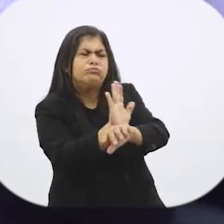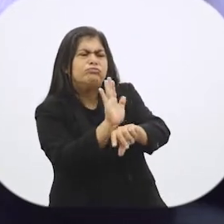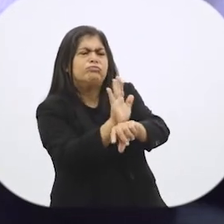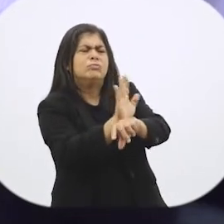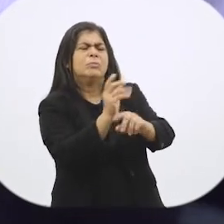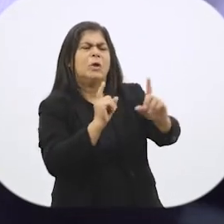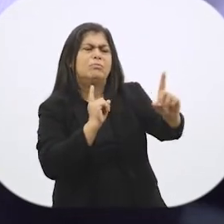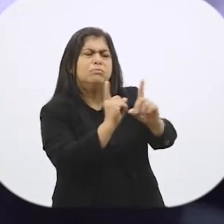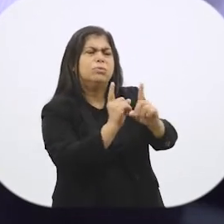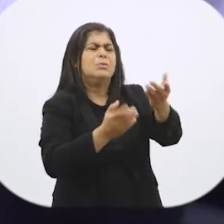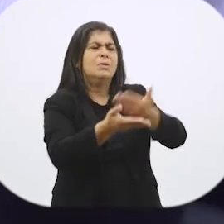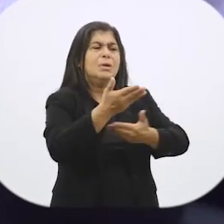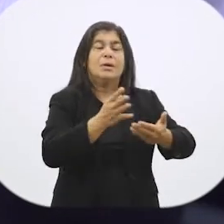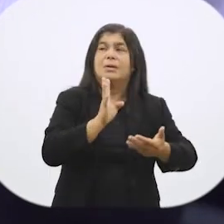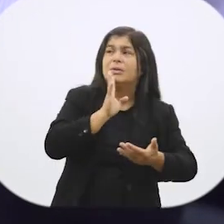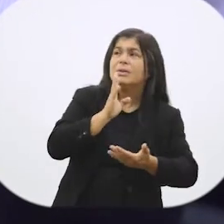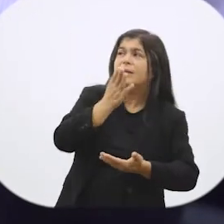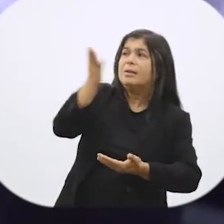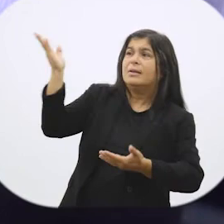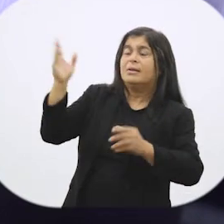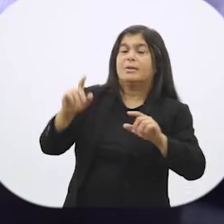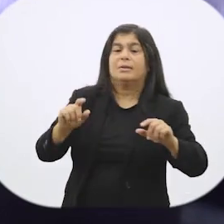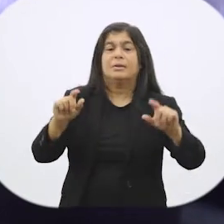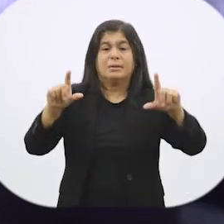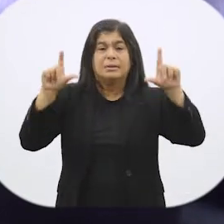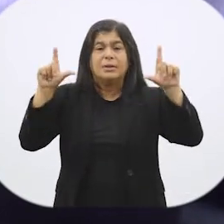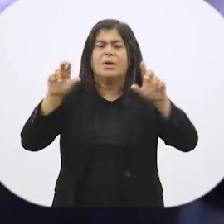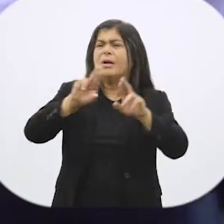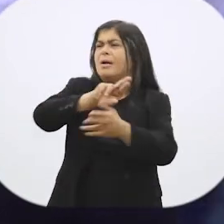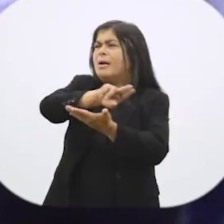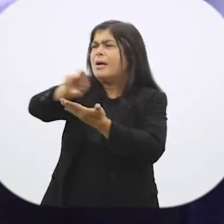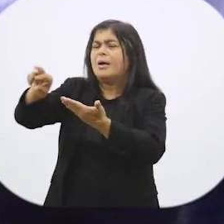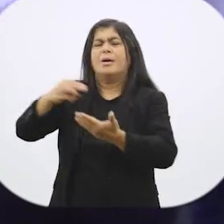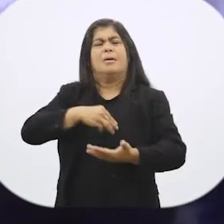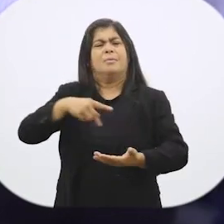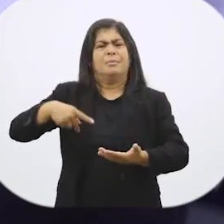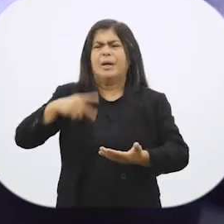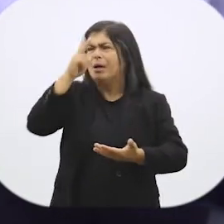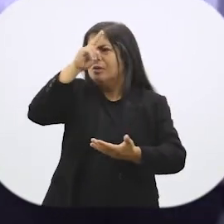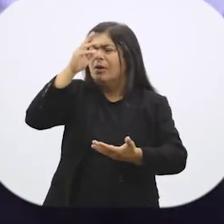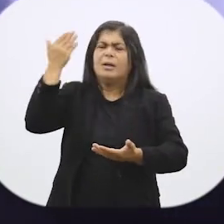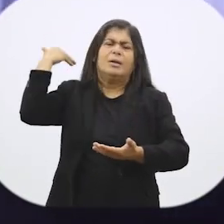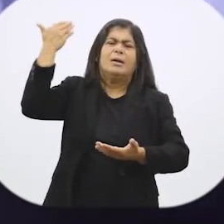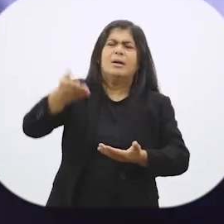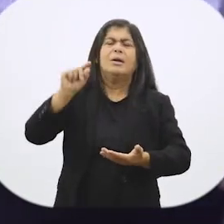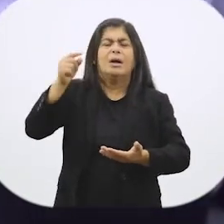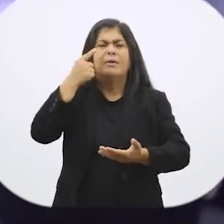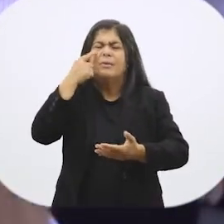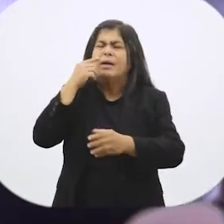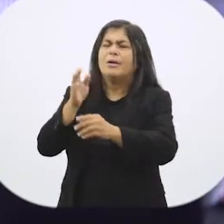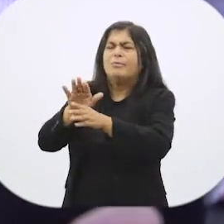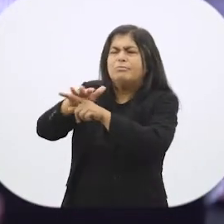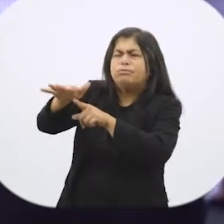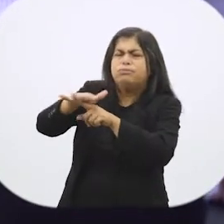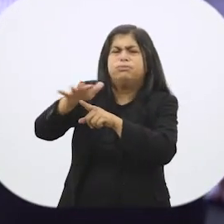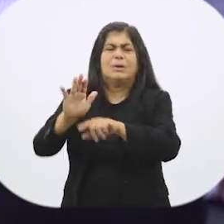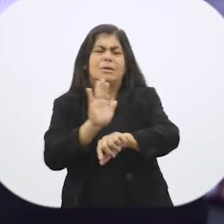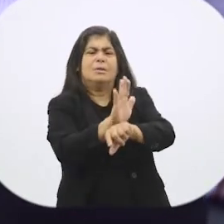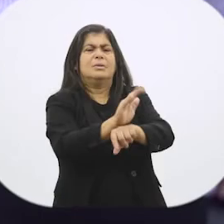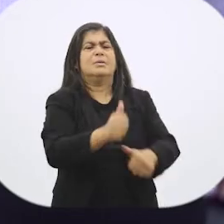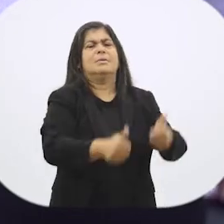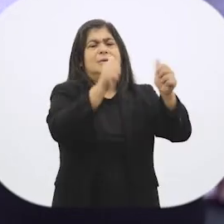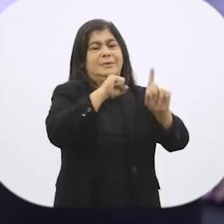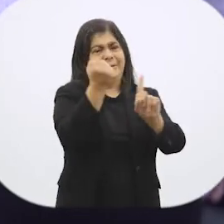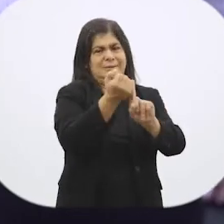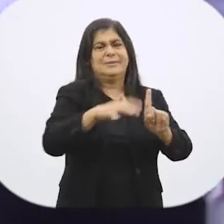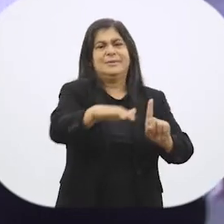possam conhecer esse memorial, conhecer a história do Ministério Público e conhecer a história, cada vez procurar mais o Ministério Público para que ele possa desempenhar sempre um